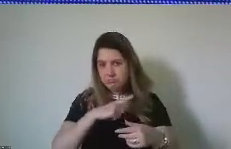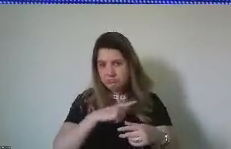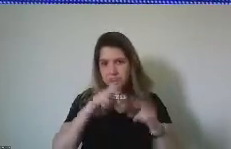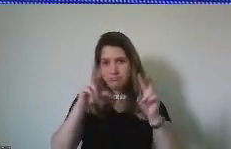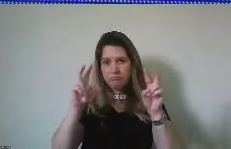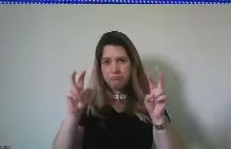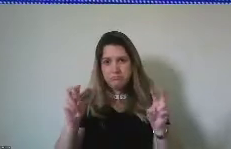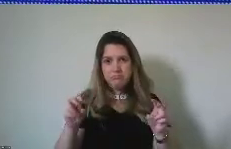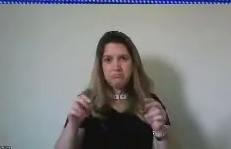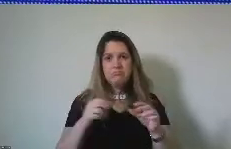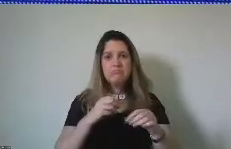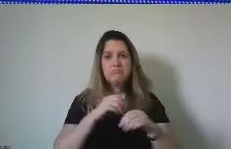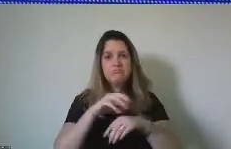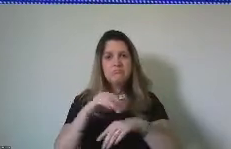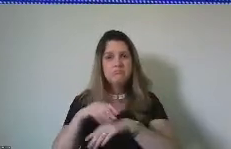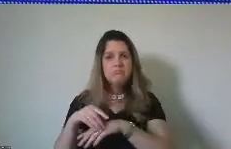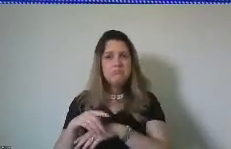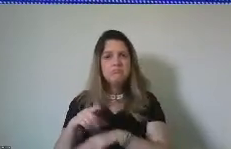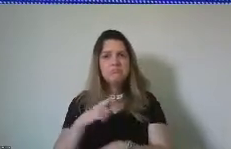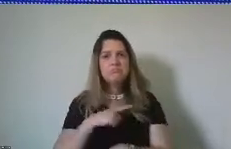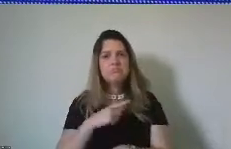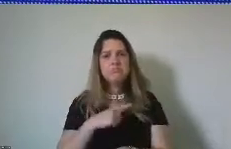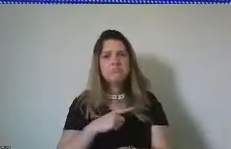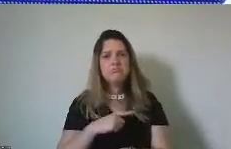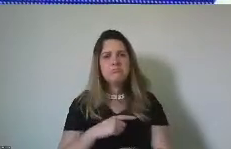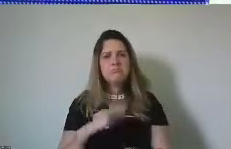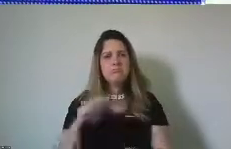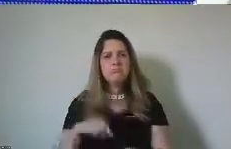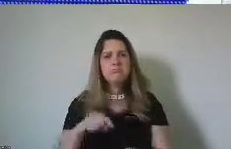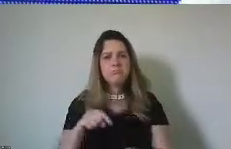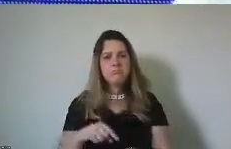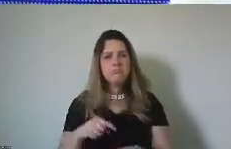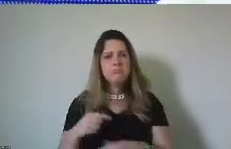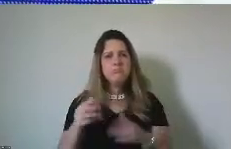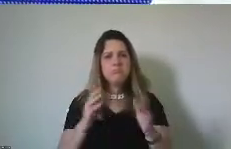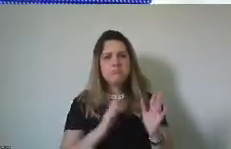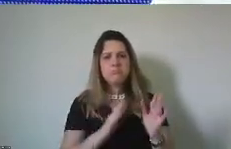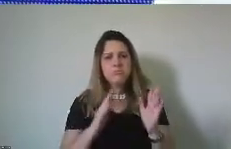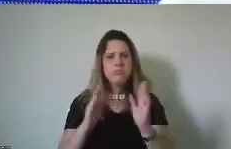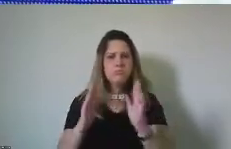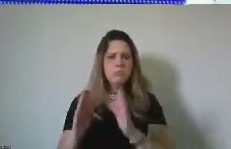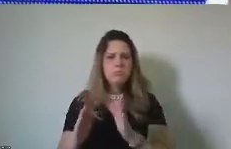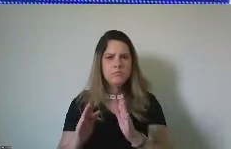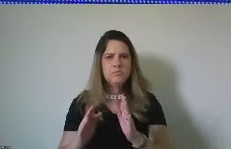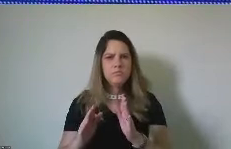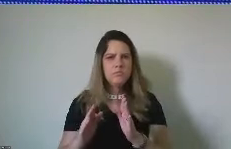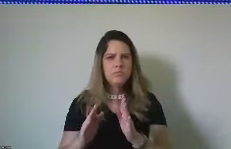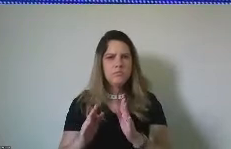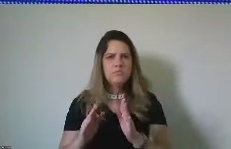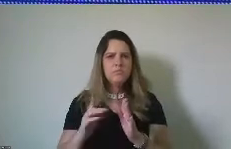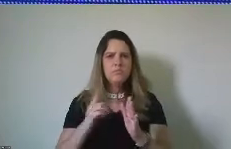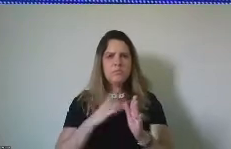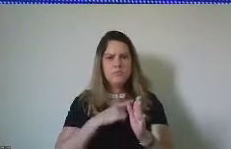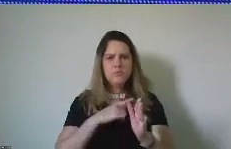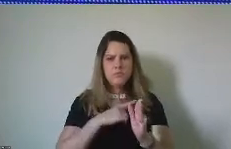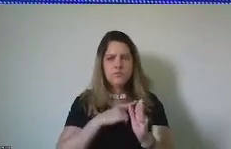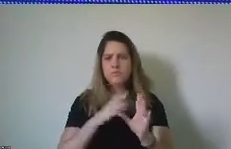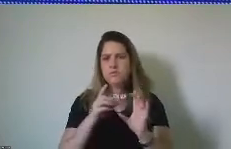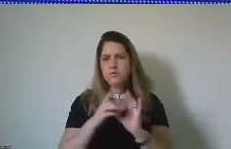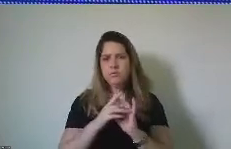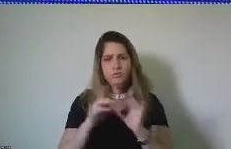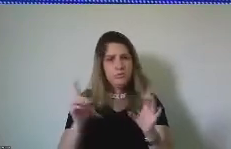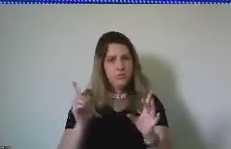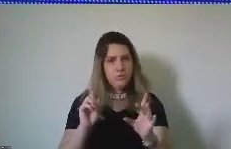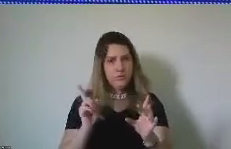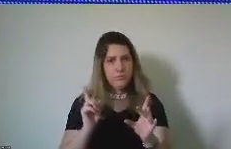a gente faz ou Red no caso de instrumentos que tem estão disponíveis né para isso